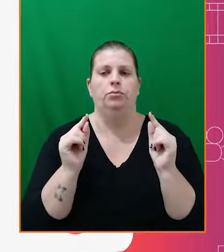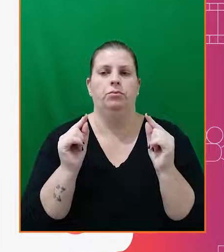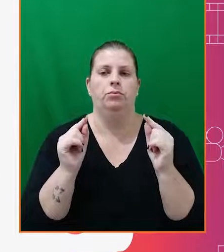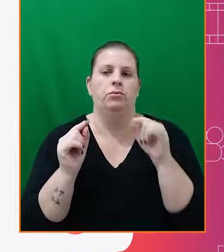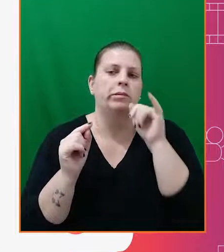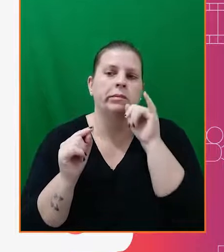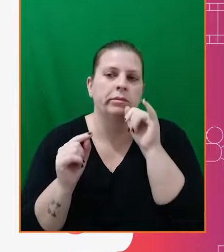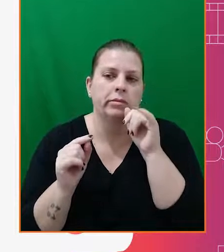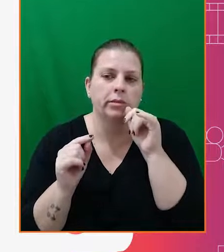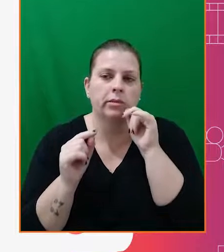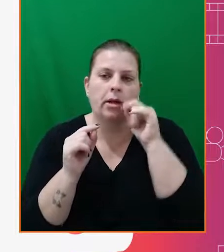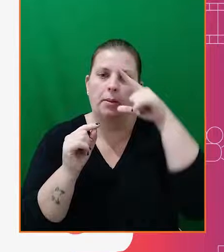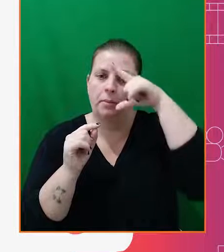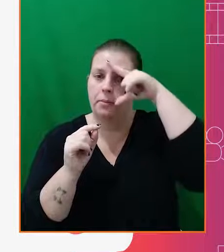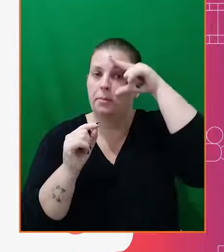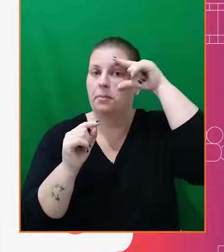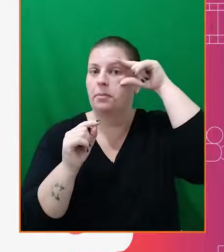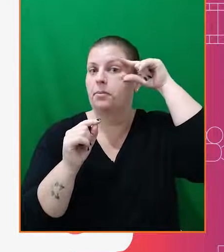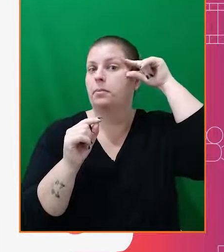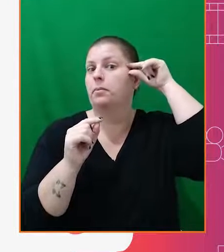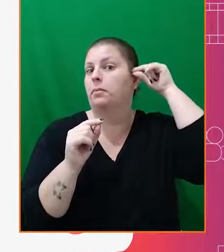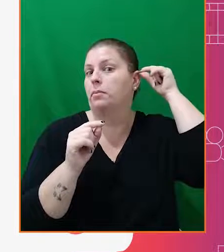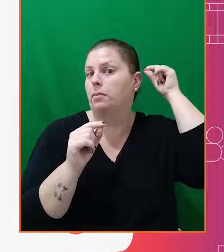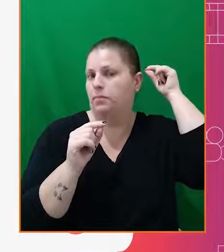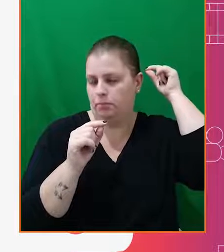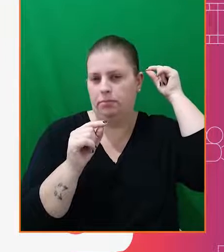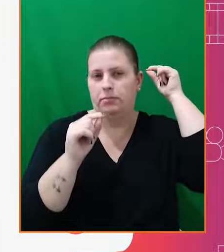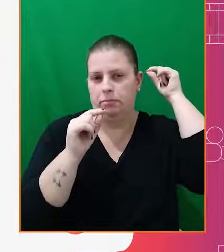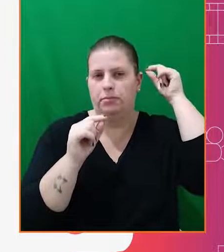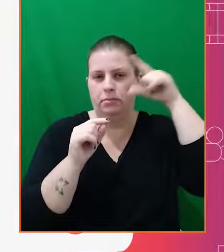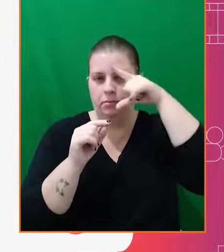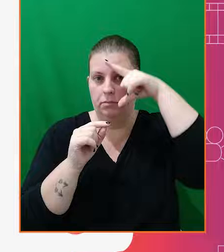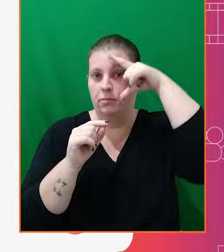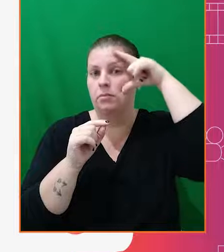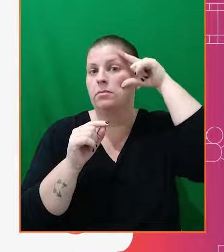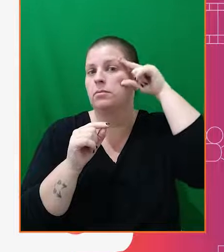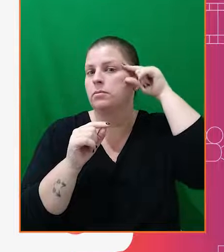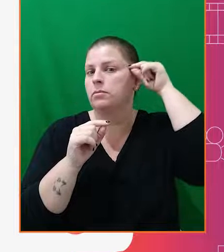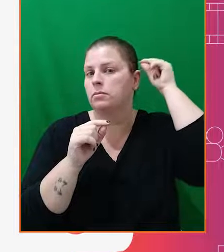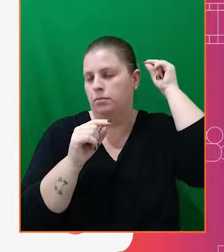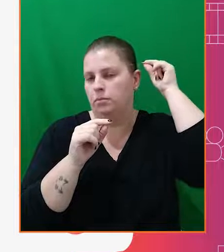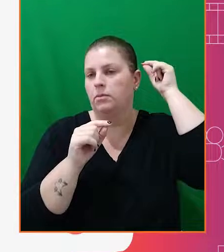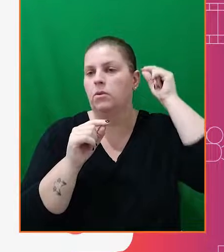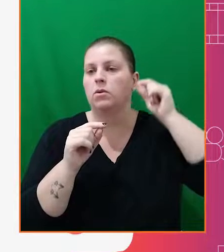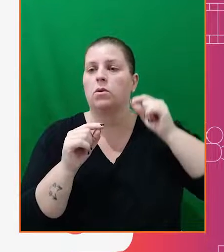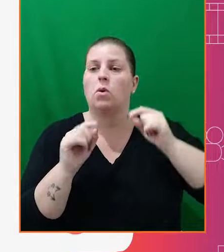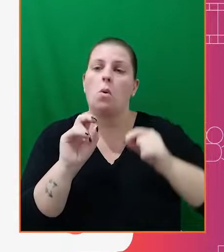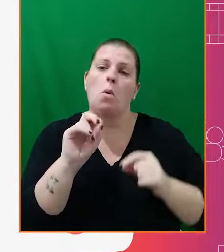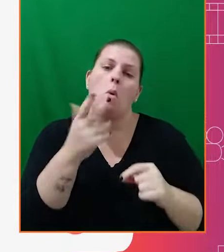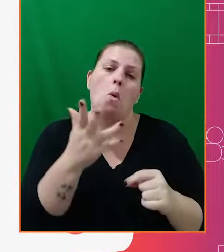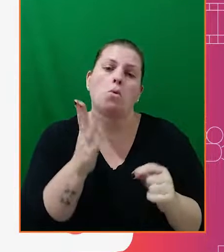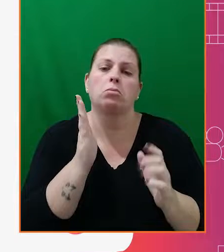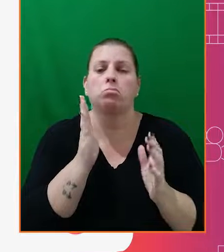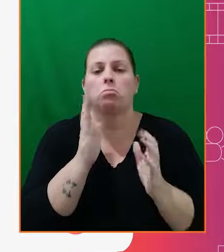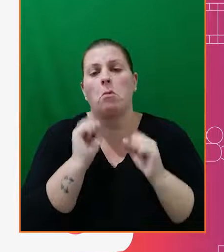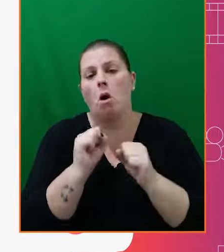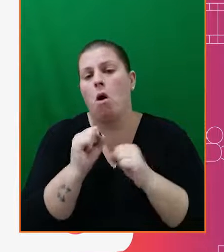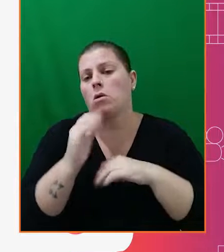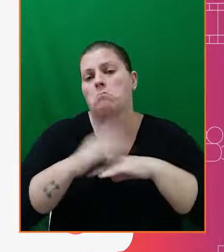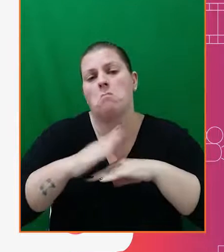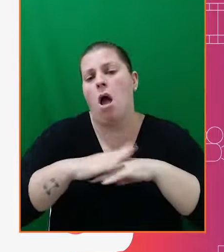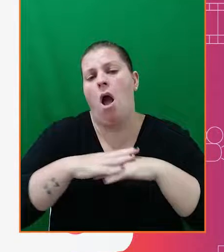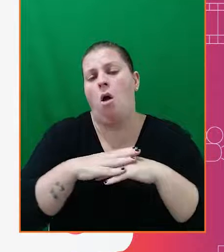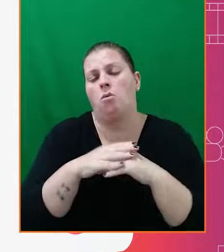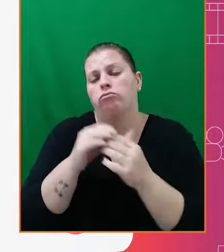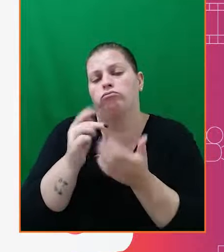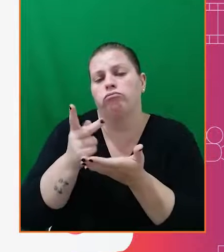outros pontos, como por exemplo essa parte mais escura das peninhas do passarinho, ou você pode